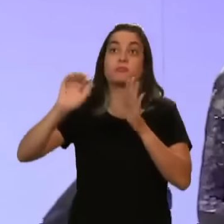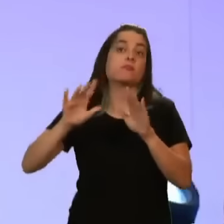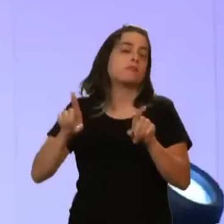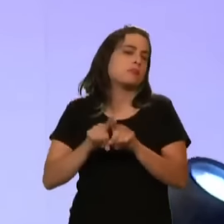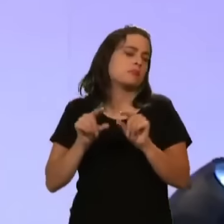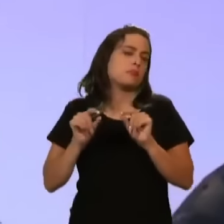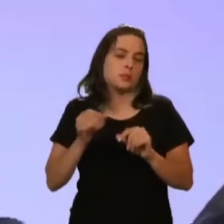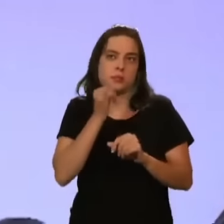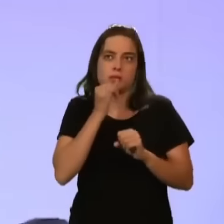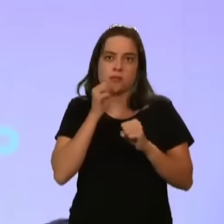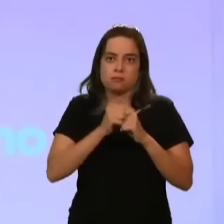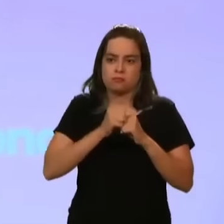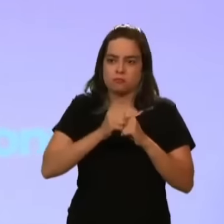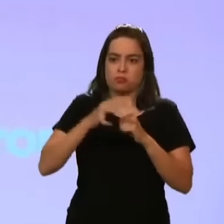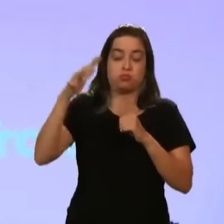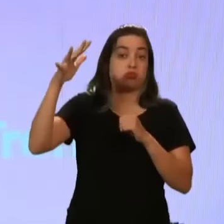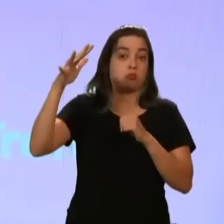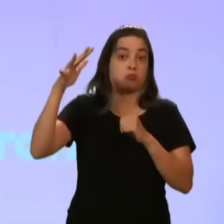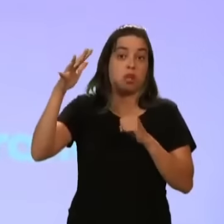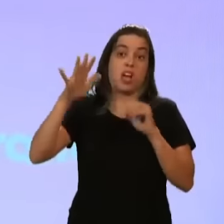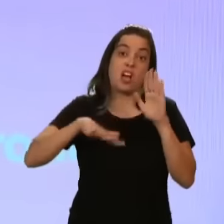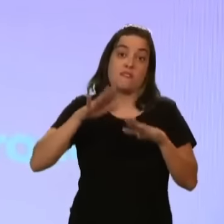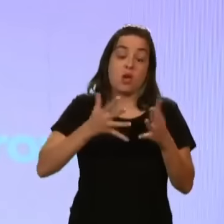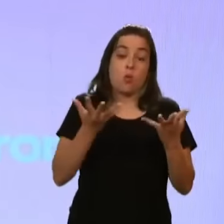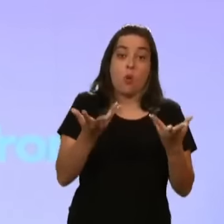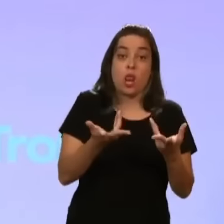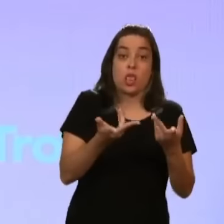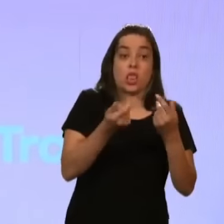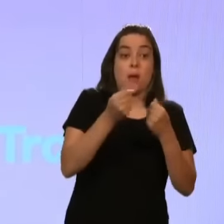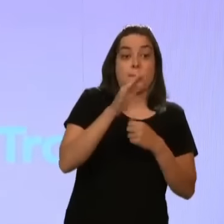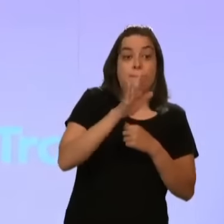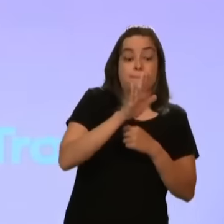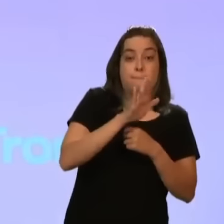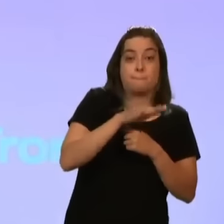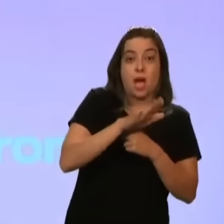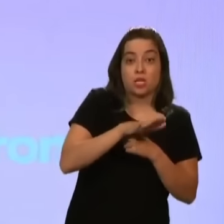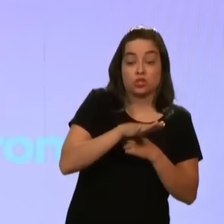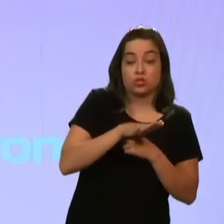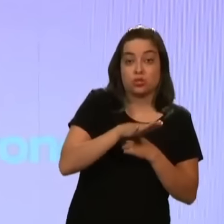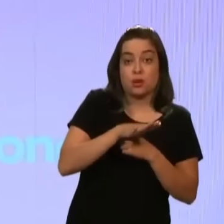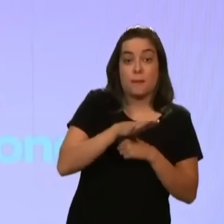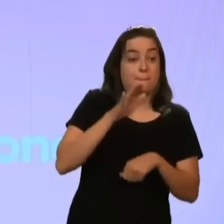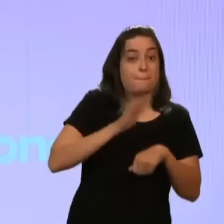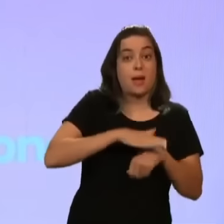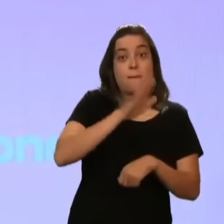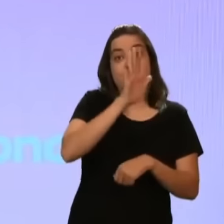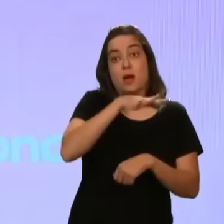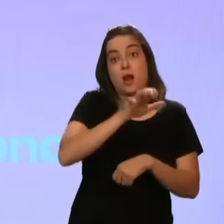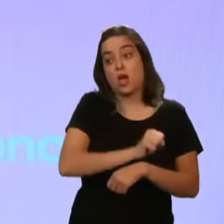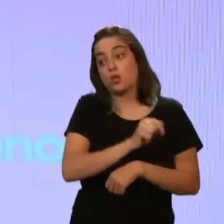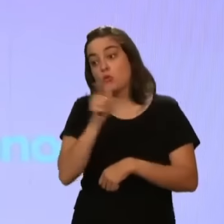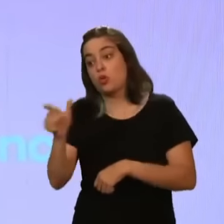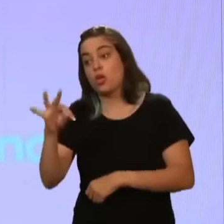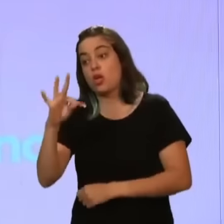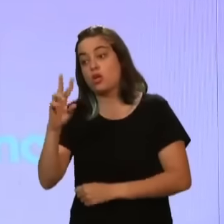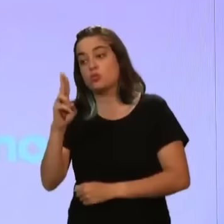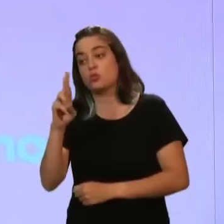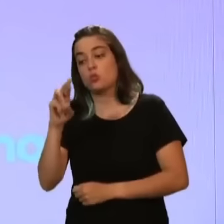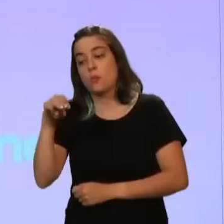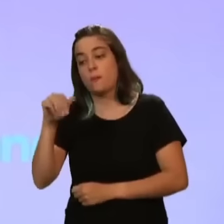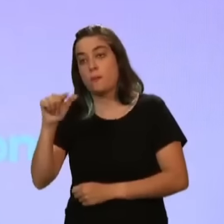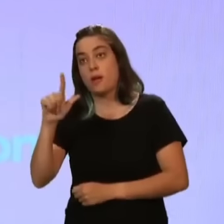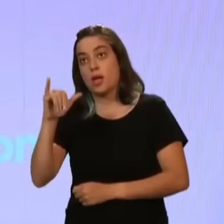diamante de baixa qualidade pode ser mais barato, por exemplo, do que a turmalina paraíba, que